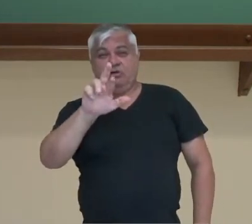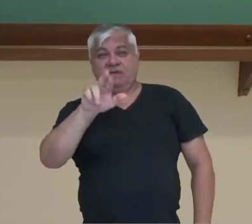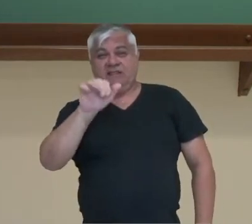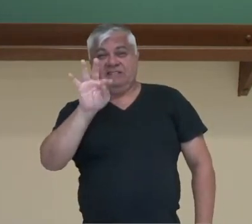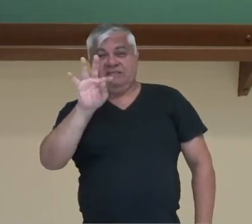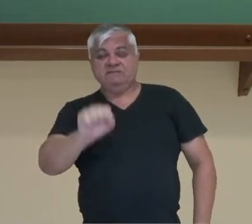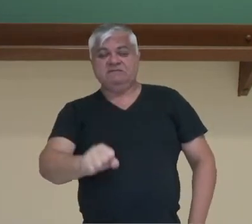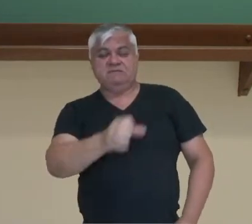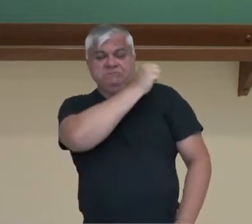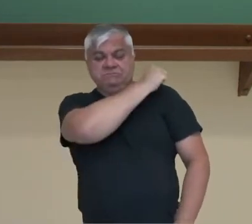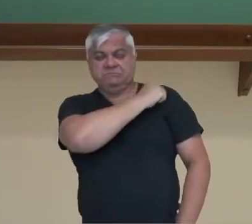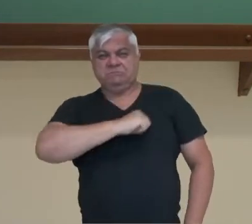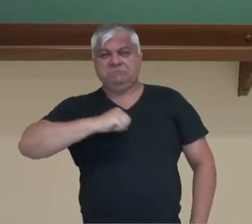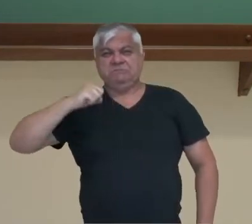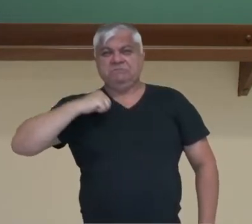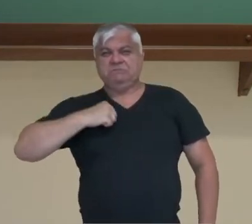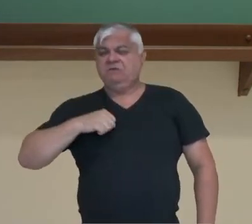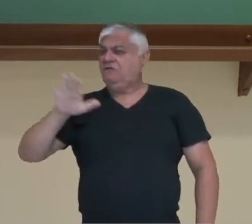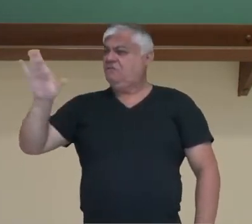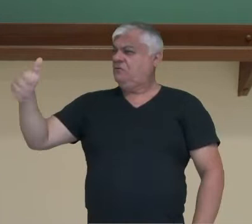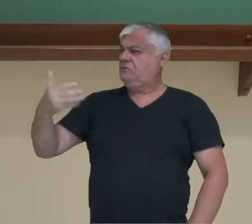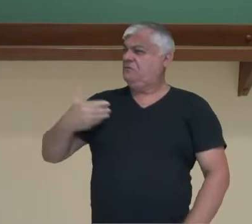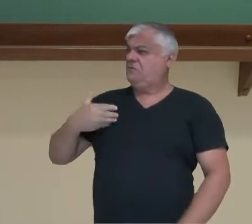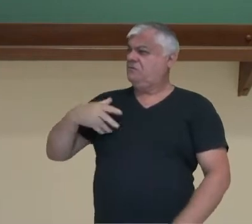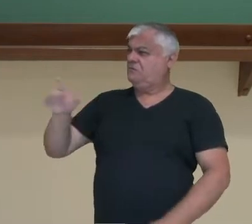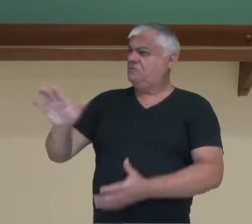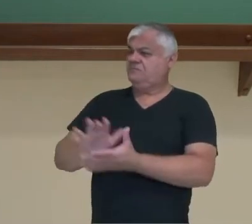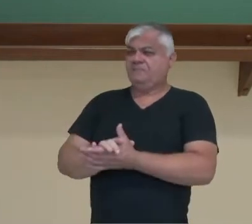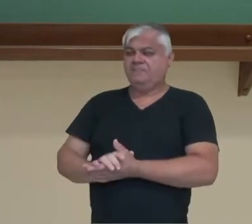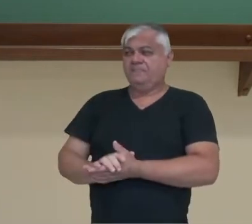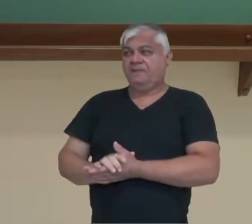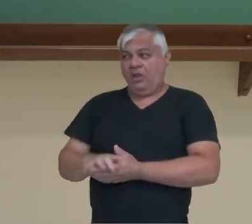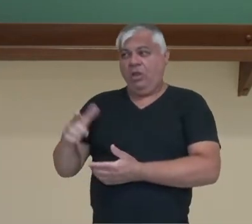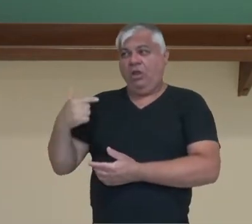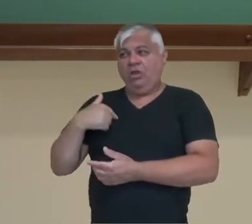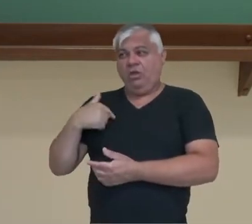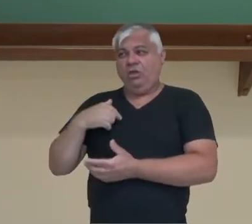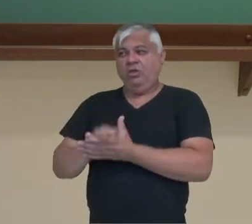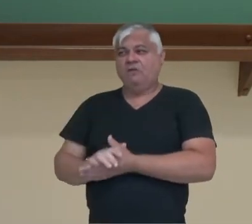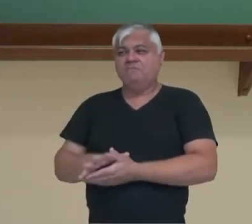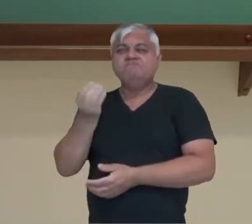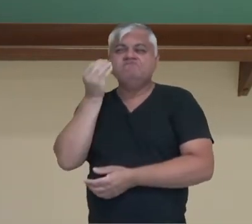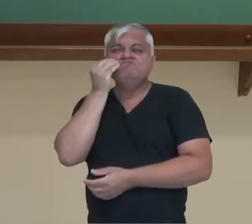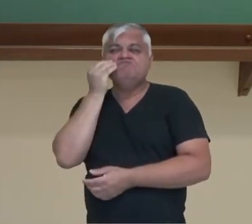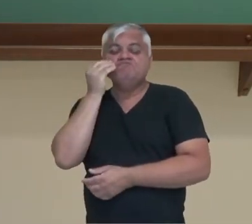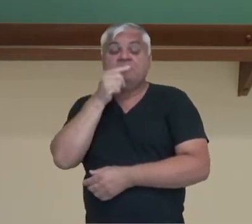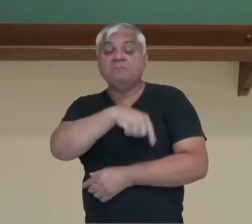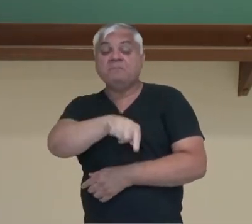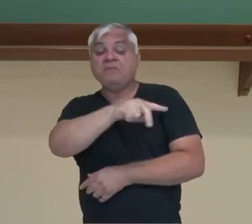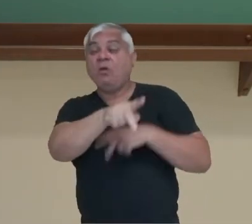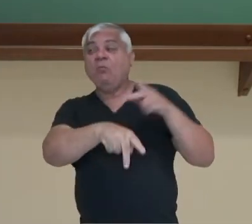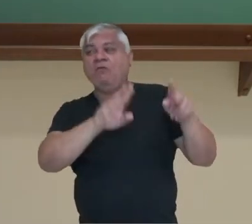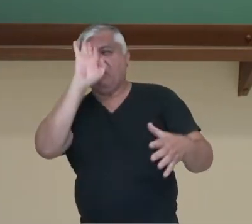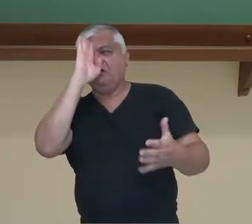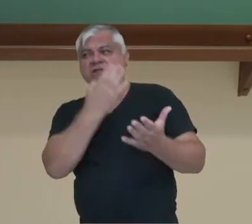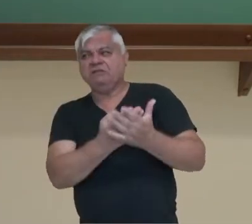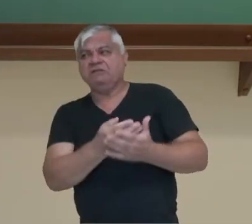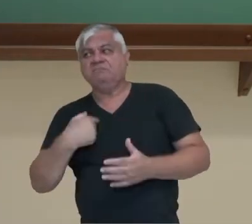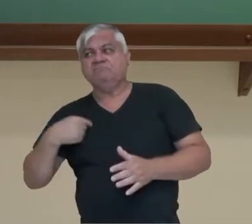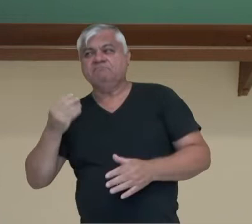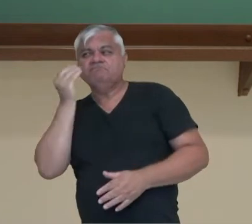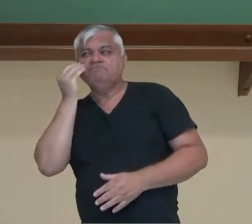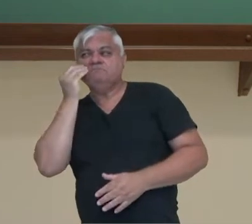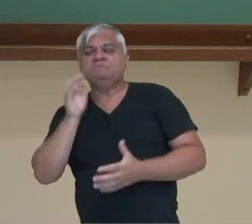o nome do cara, né? Disse que ele falou assim, ah não, eu vou fazer um teste com os atenienses, para ver se eles acreditam nos deuses, né? Disse que